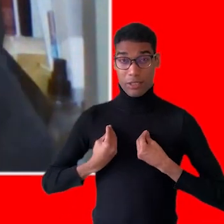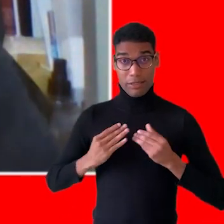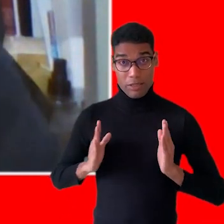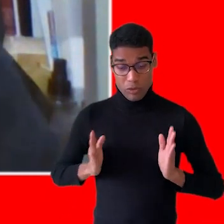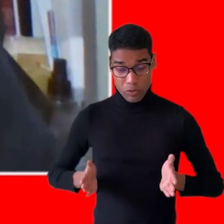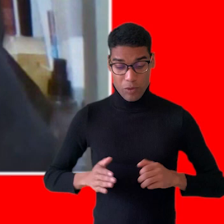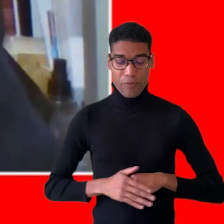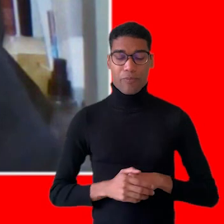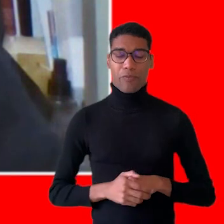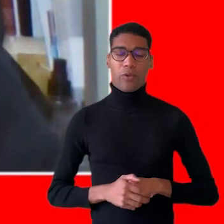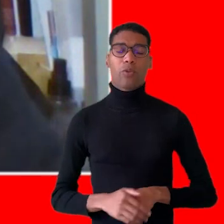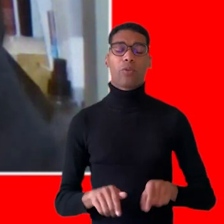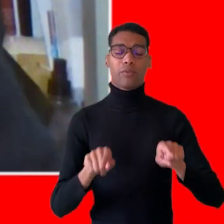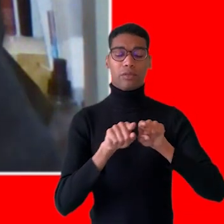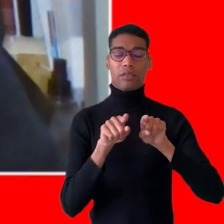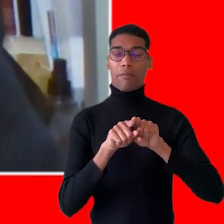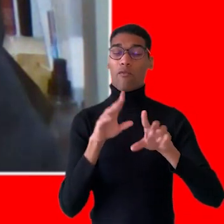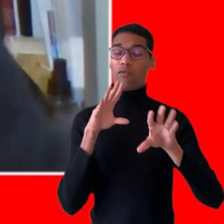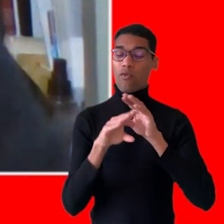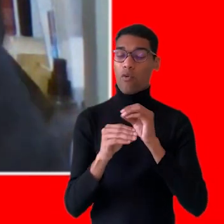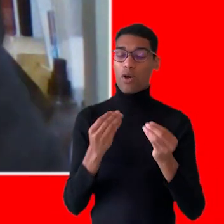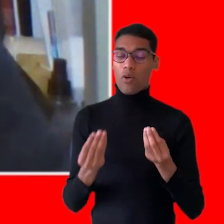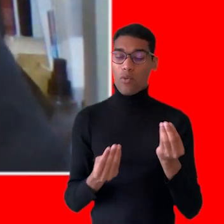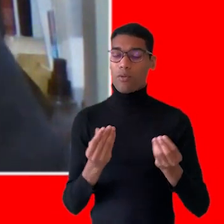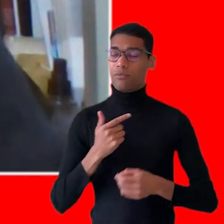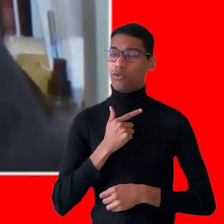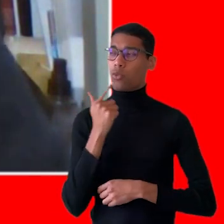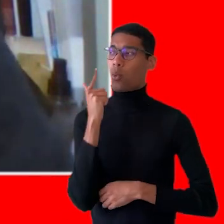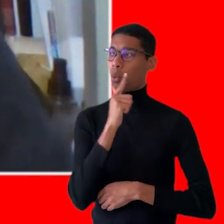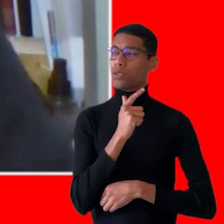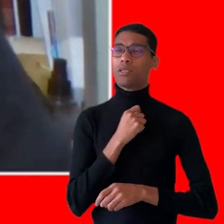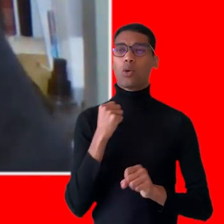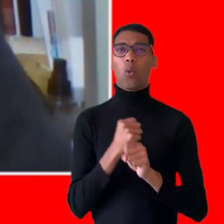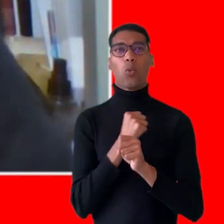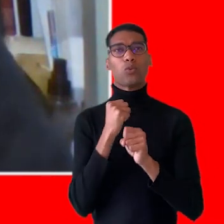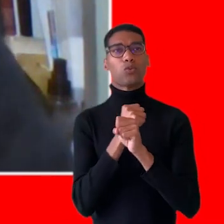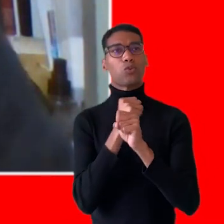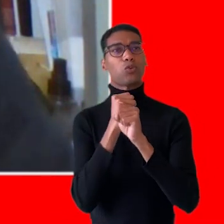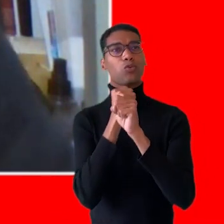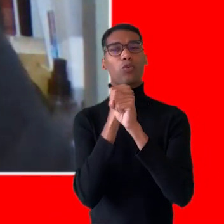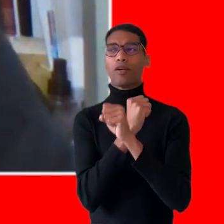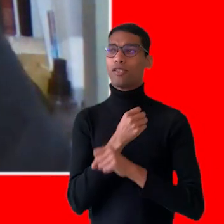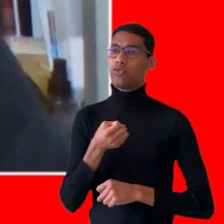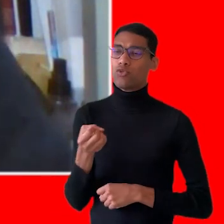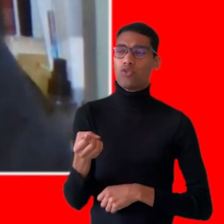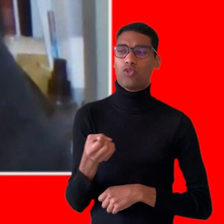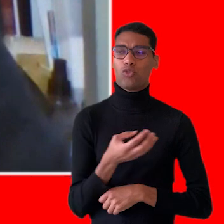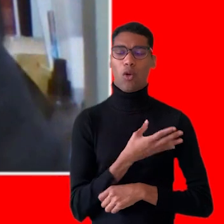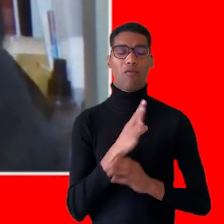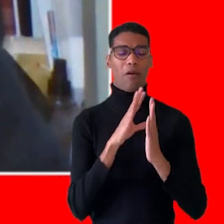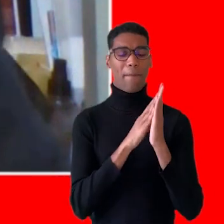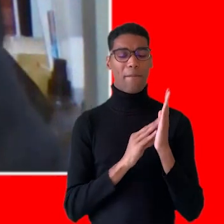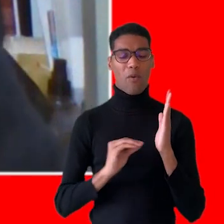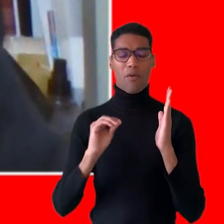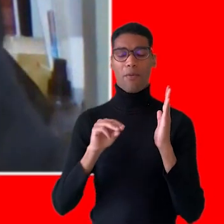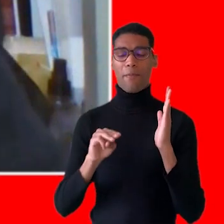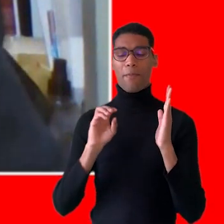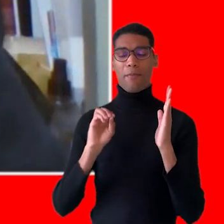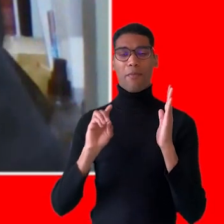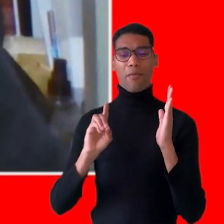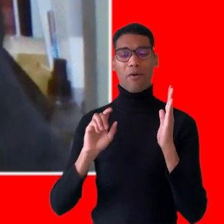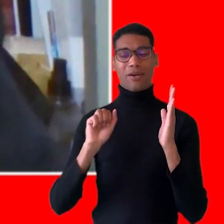como fugas no sentido de construção de novas modalidades